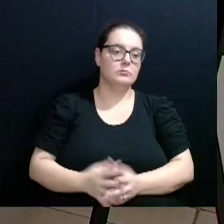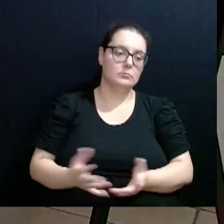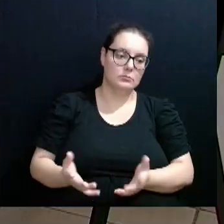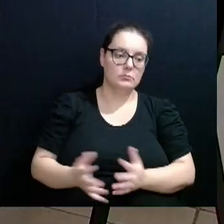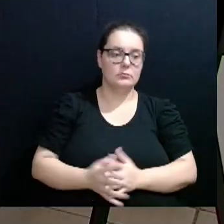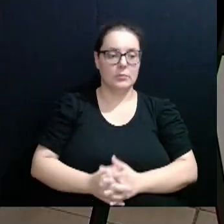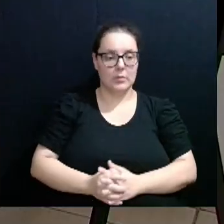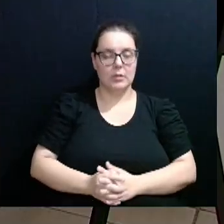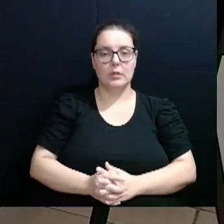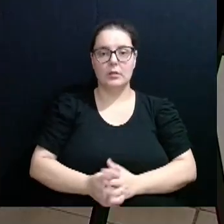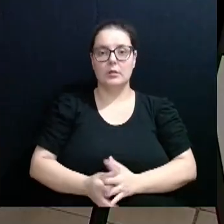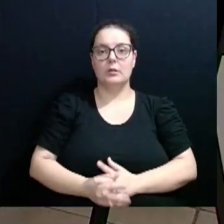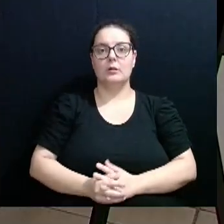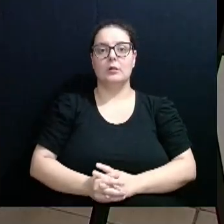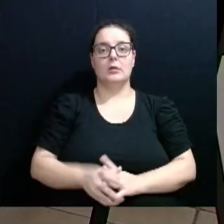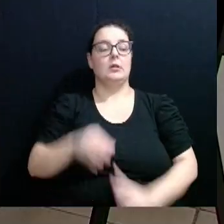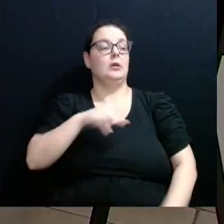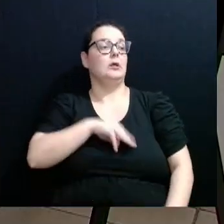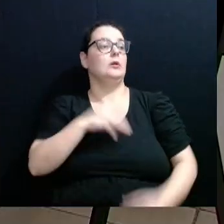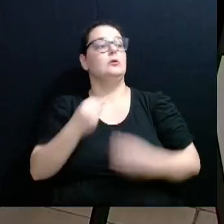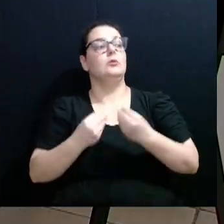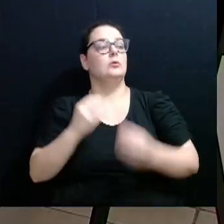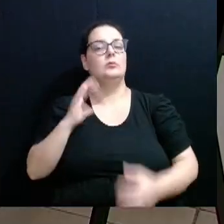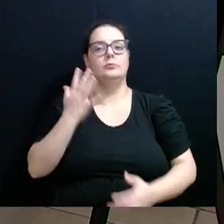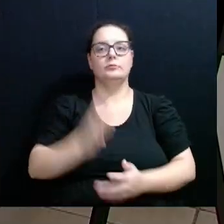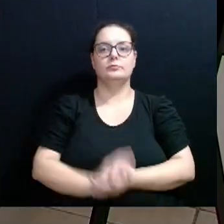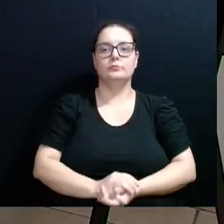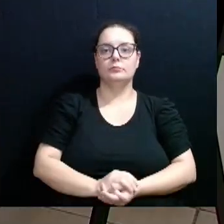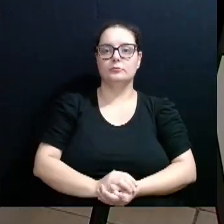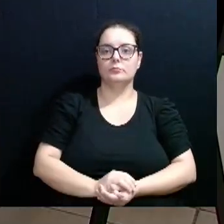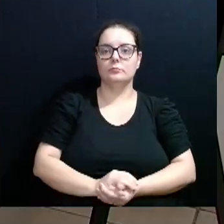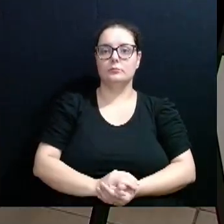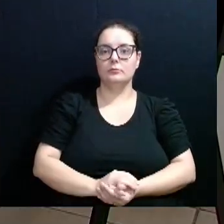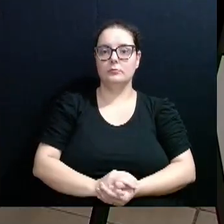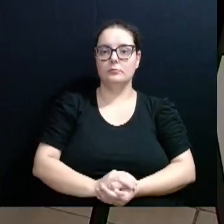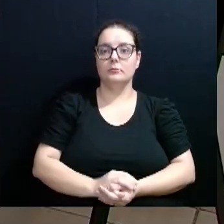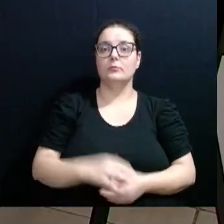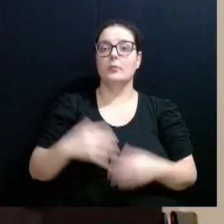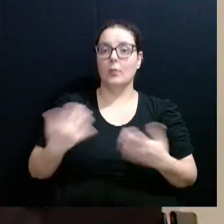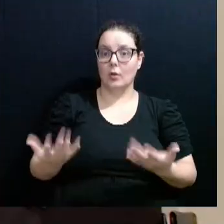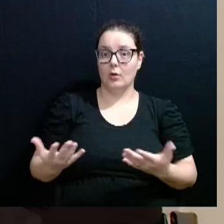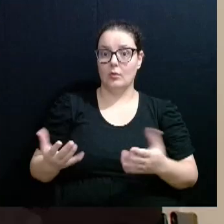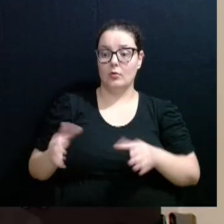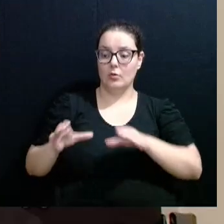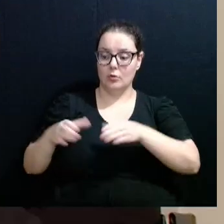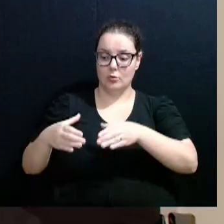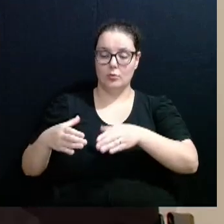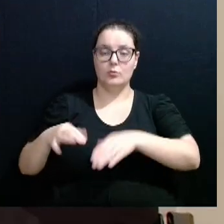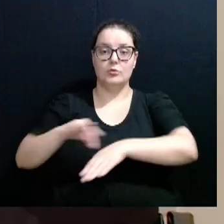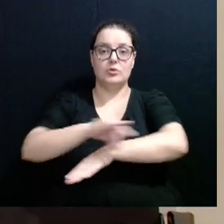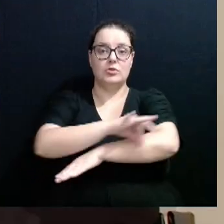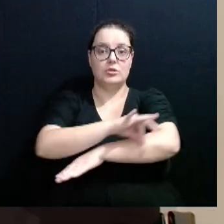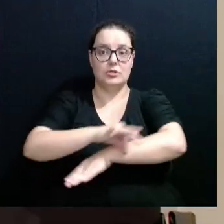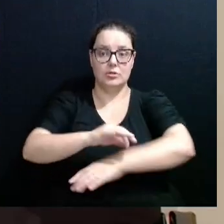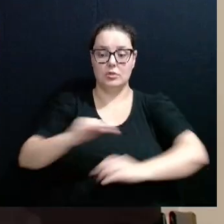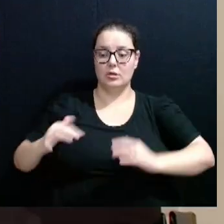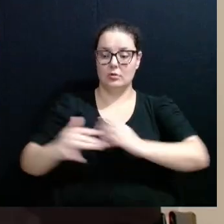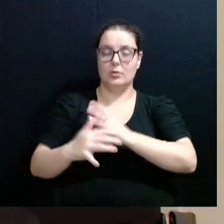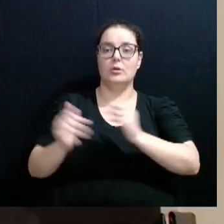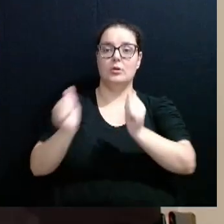essa missão. Como foi isso? Olha, foi um grupo de arquitetos, urbanistas e junto com eles um grupo de